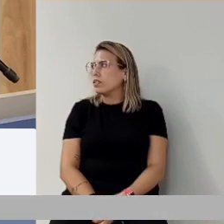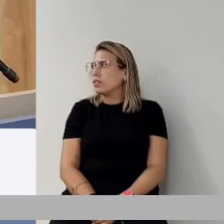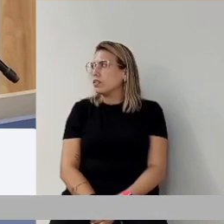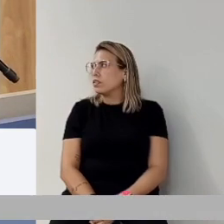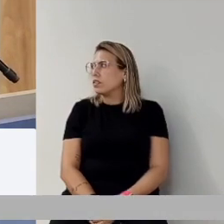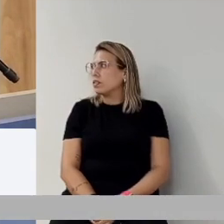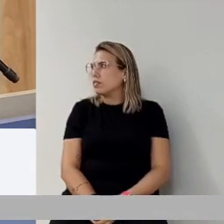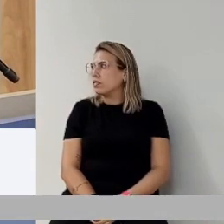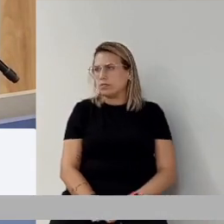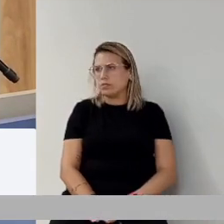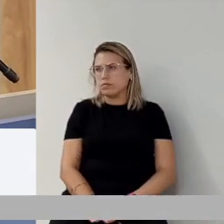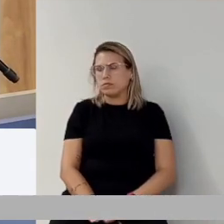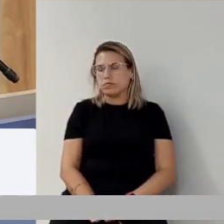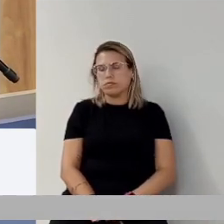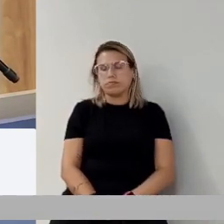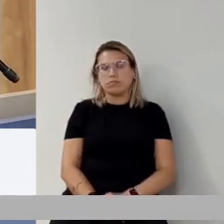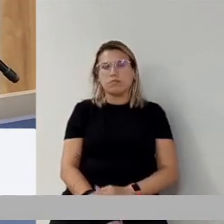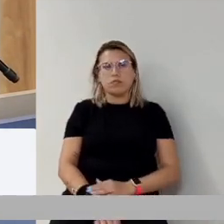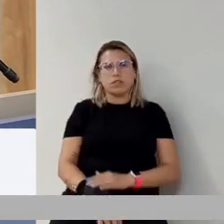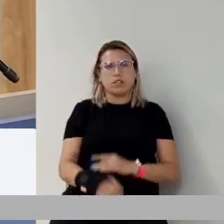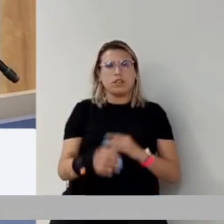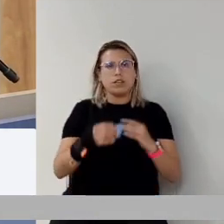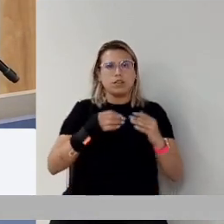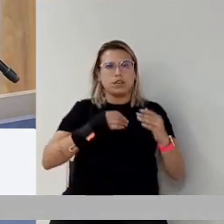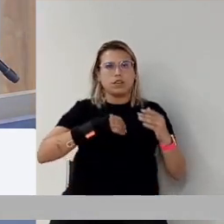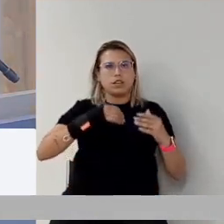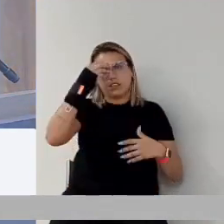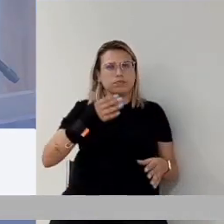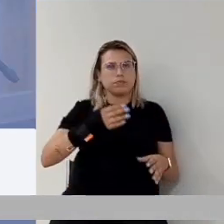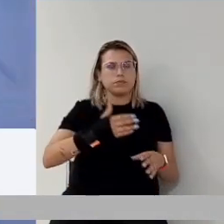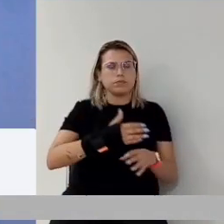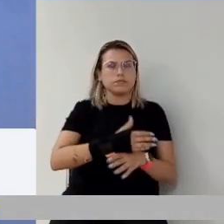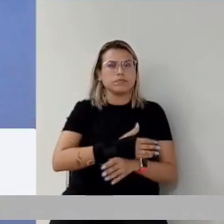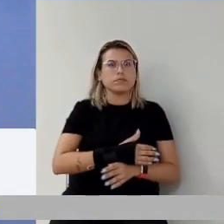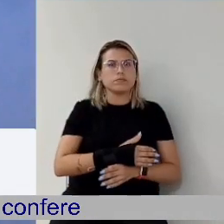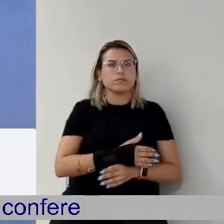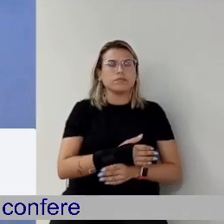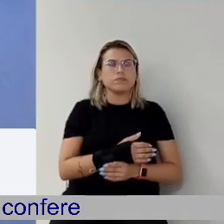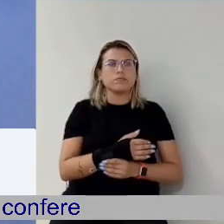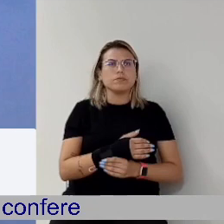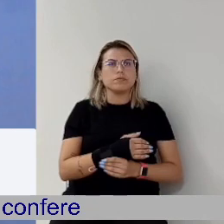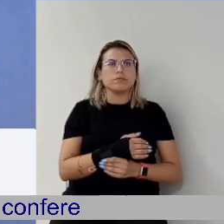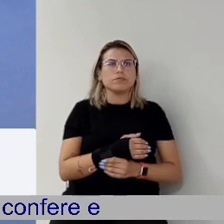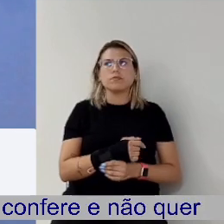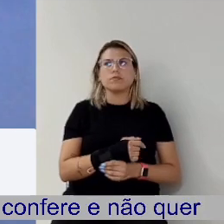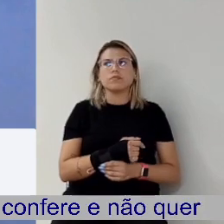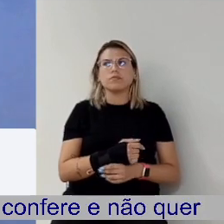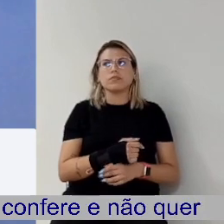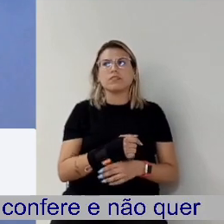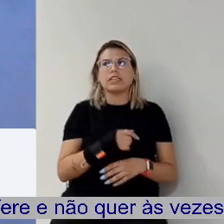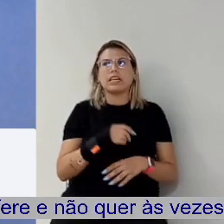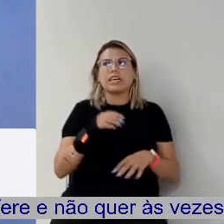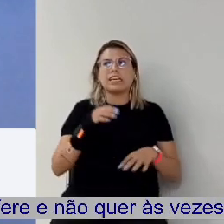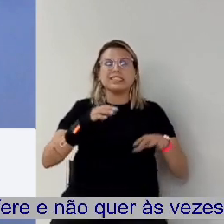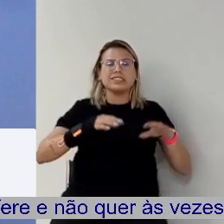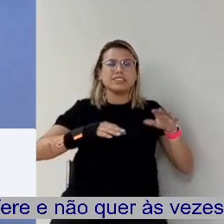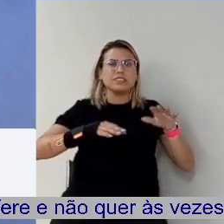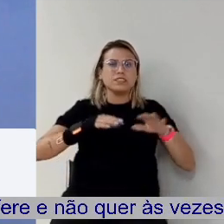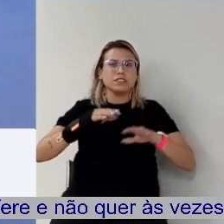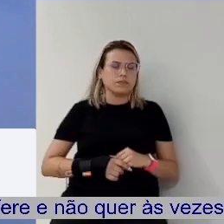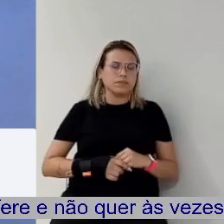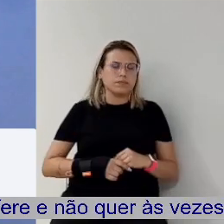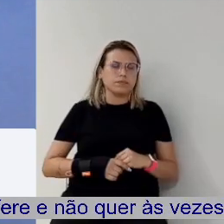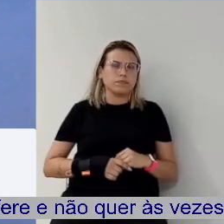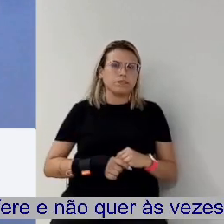de anão já agradeço vossa excelência pela pela parte nos concede e Ken às vezes viu leico